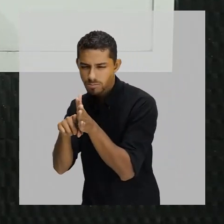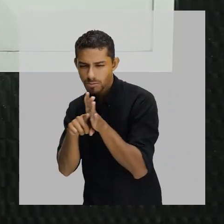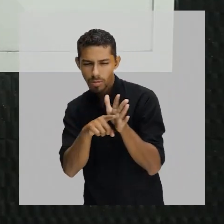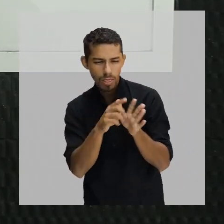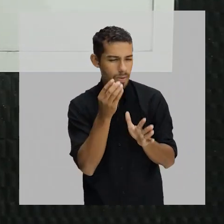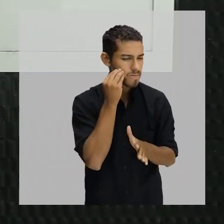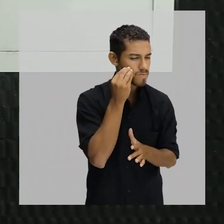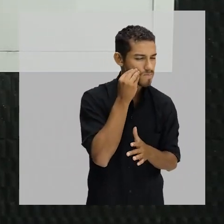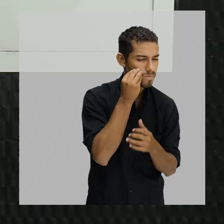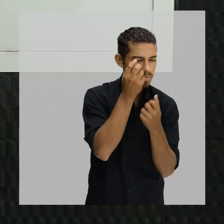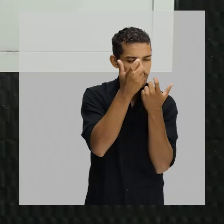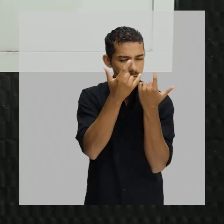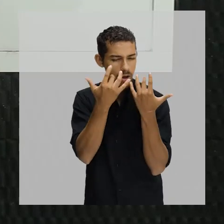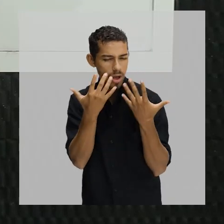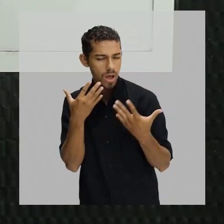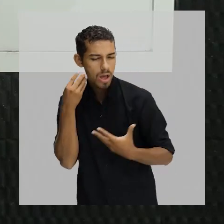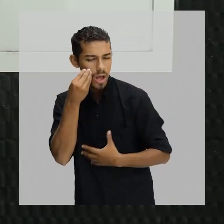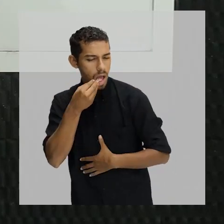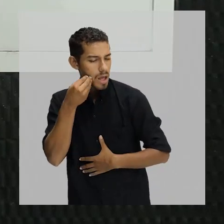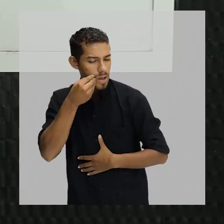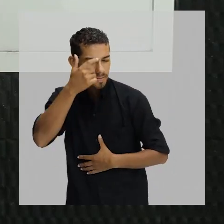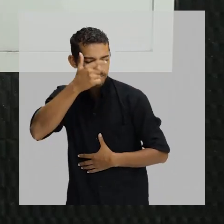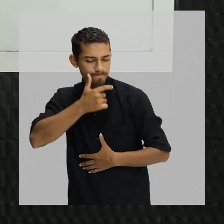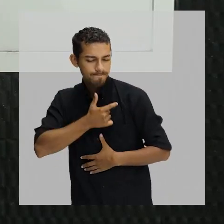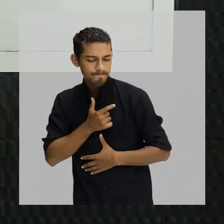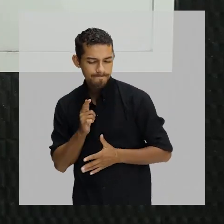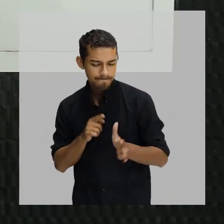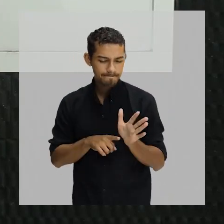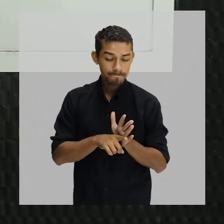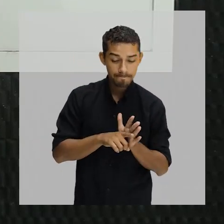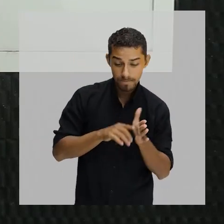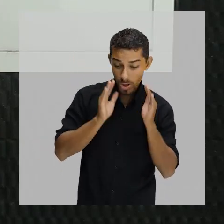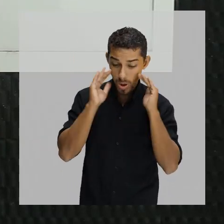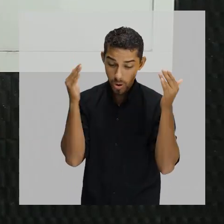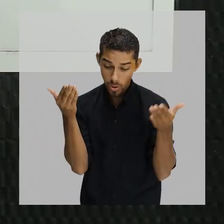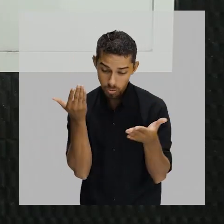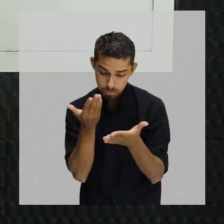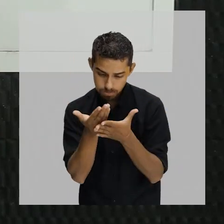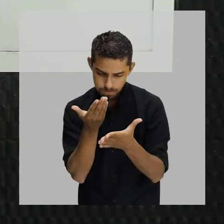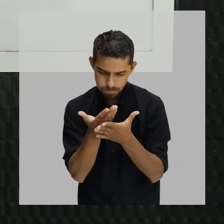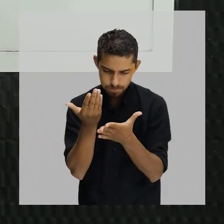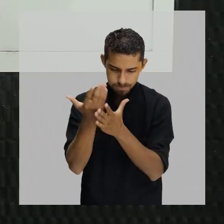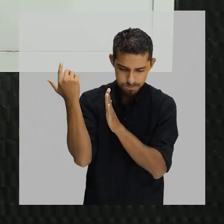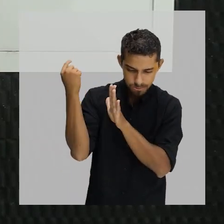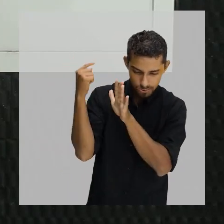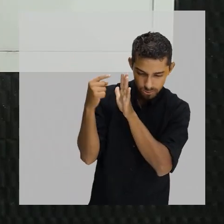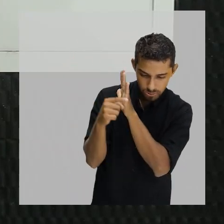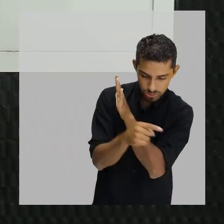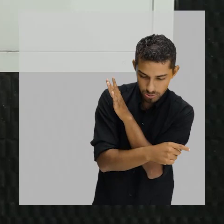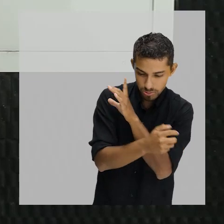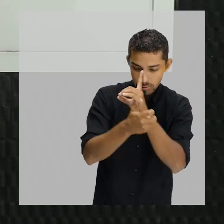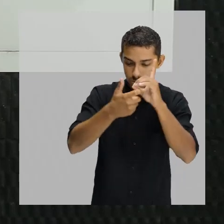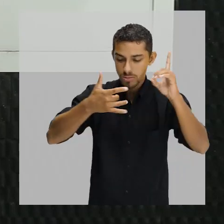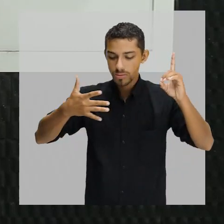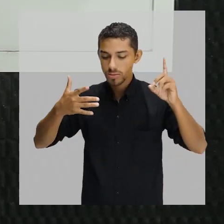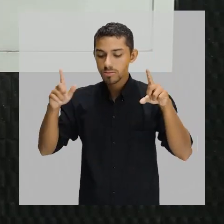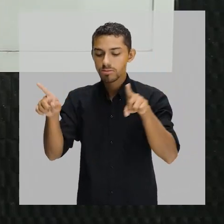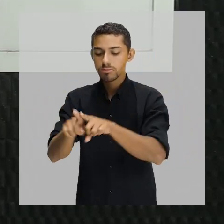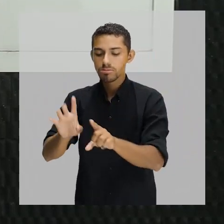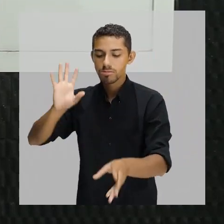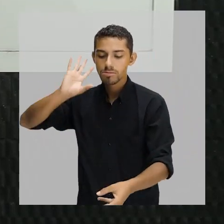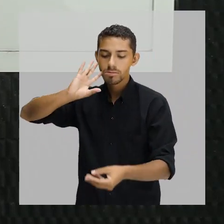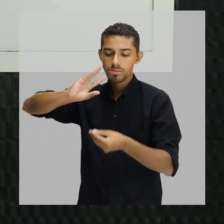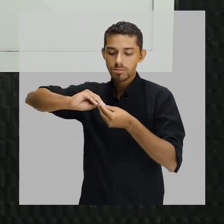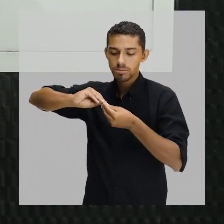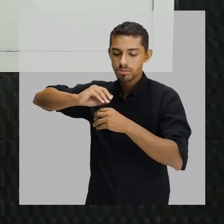tentar descrever o objeto sobre o qual ele está debruçado. Ok? E aqui, dentro da filosofia principalmente, esta